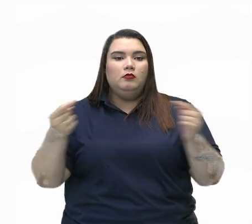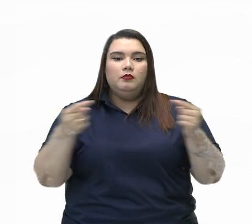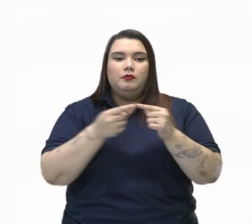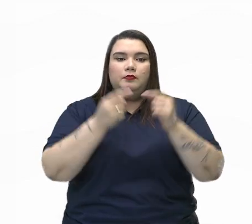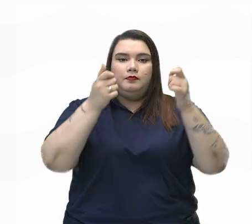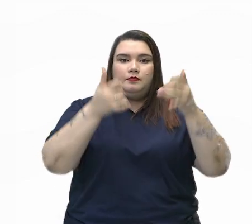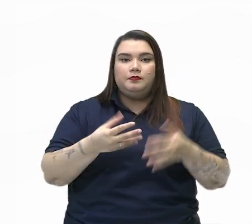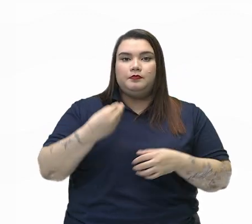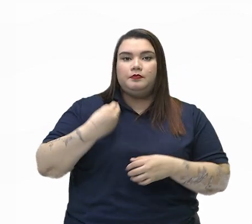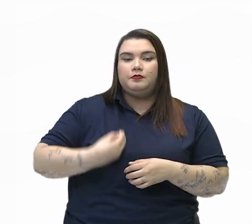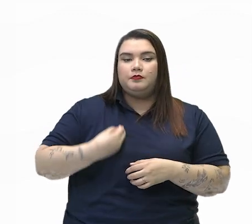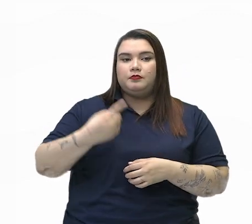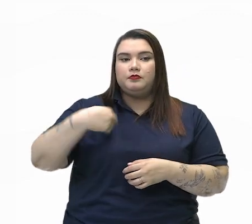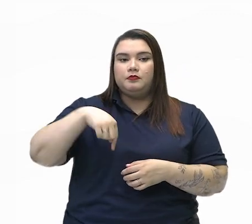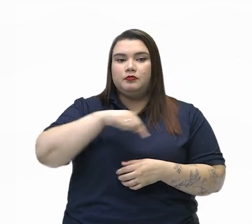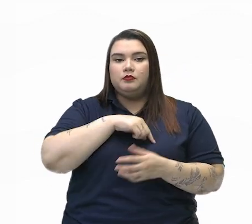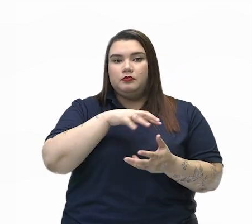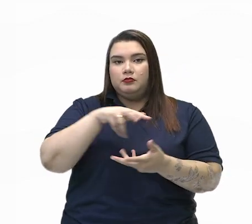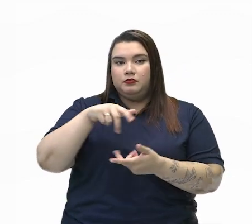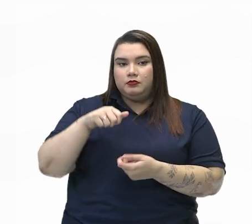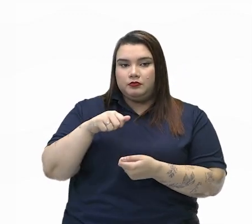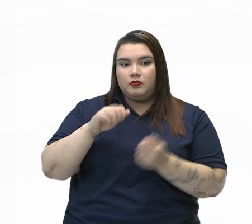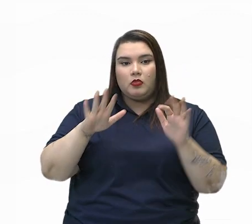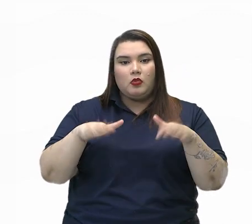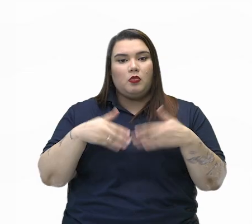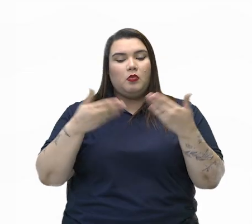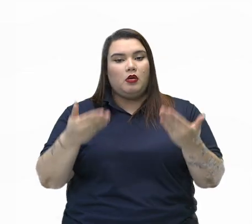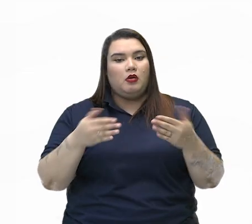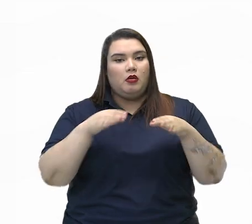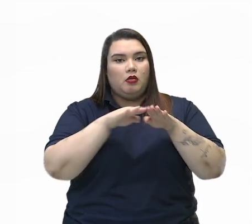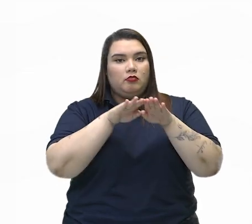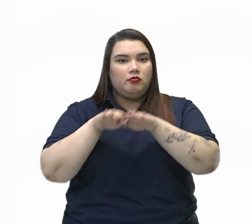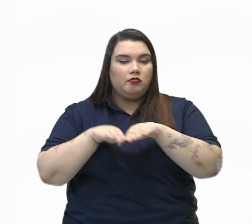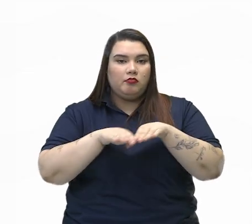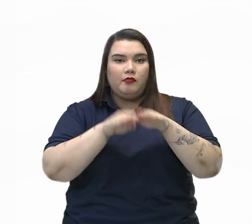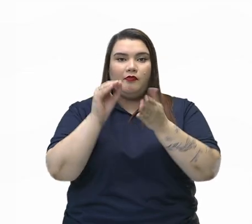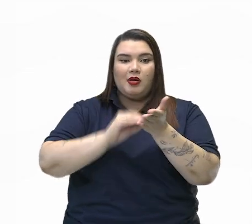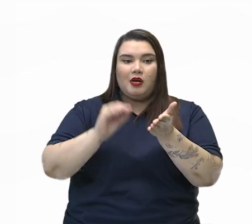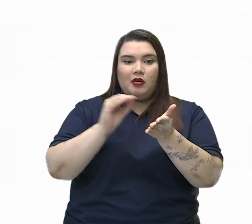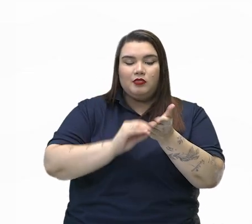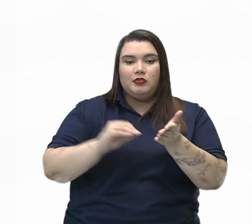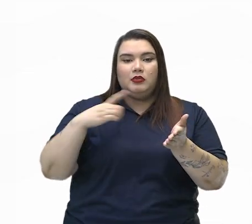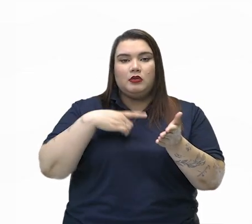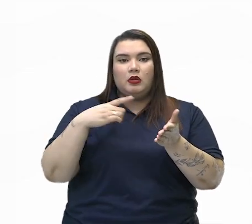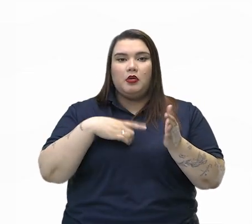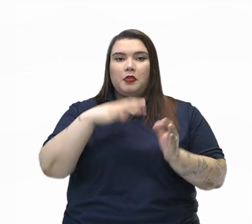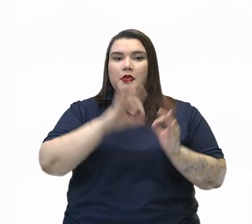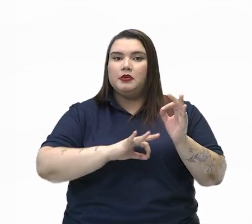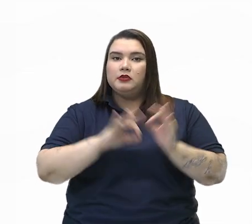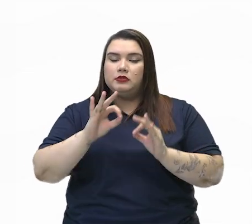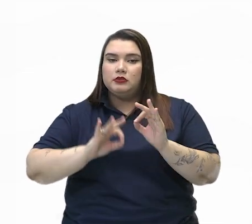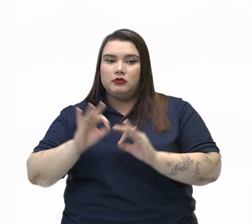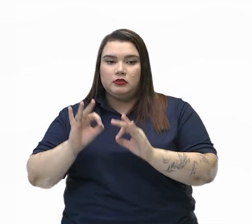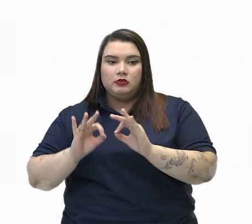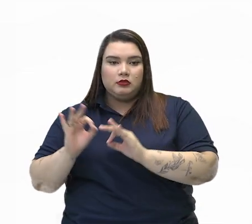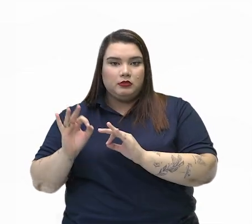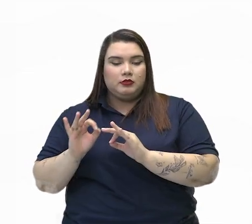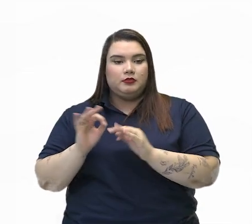obras dizem sobre o mundo em que vivemos? Quais as desigualdades estão sendo